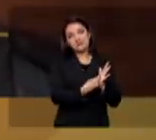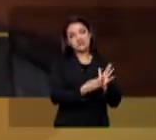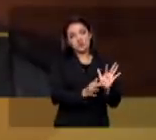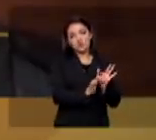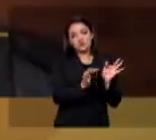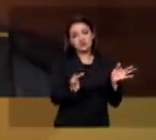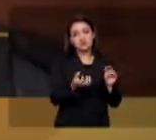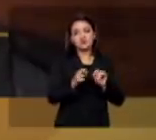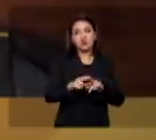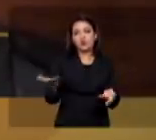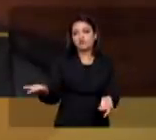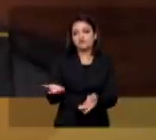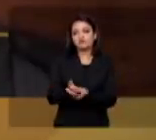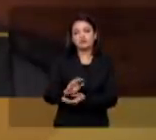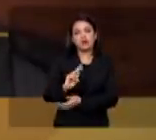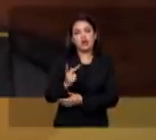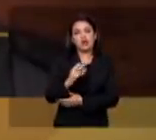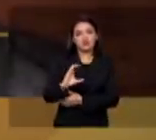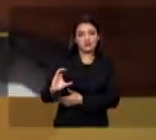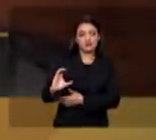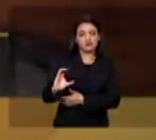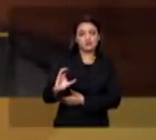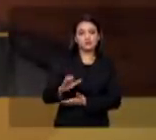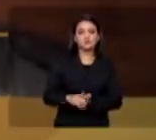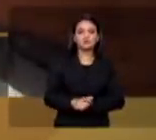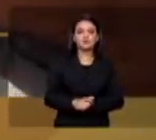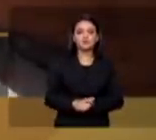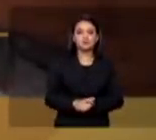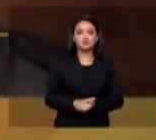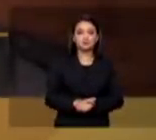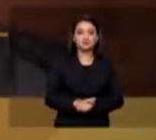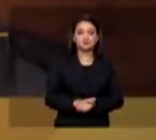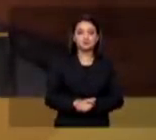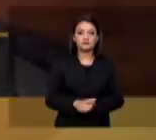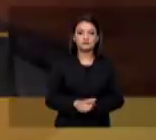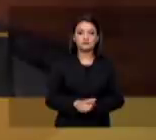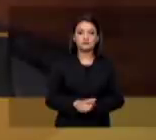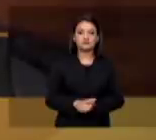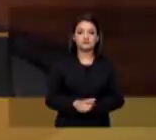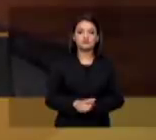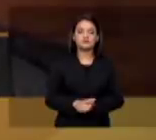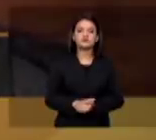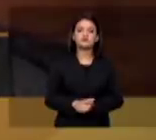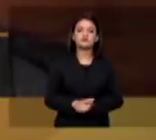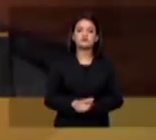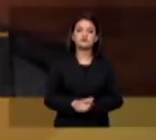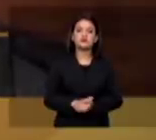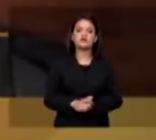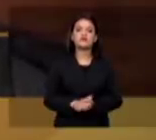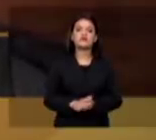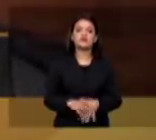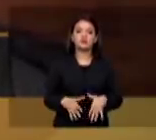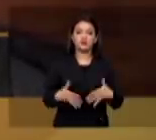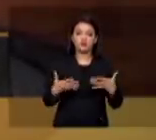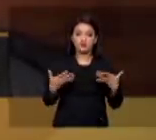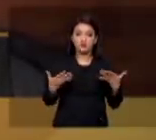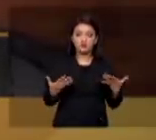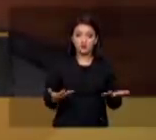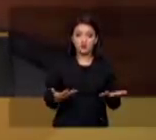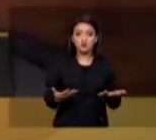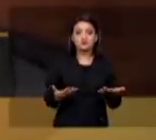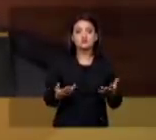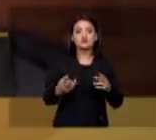mediante o ajuizamento de habeas corpus. Colho, no ponto específico de lição de